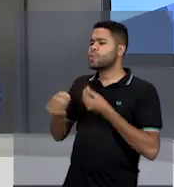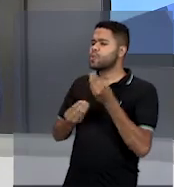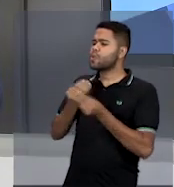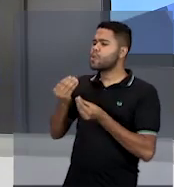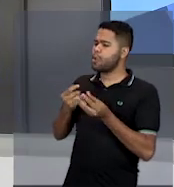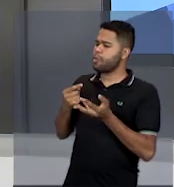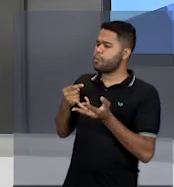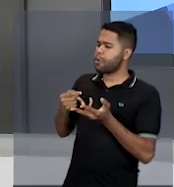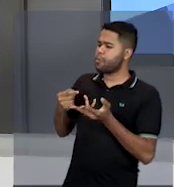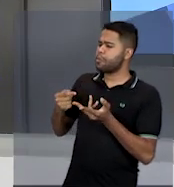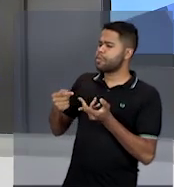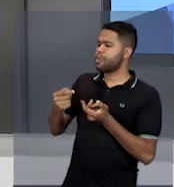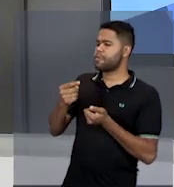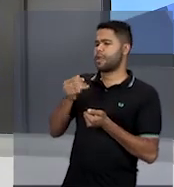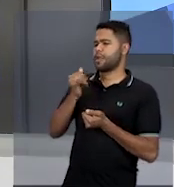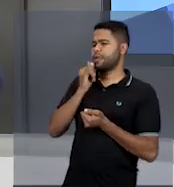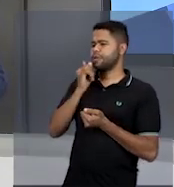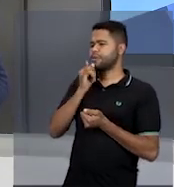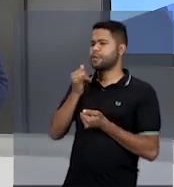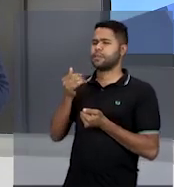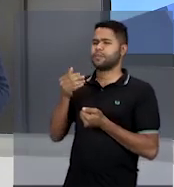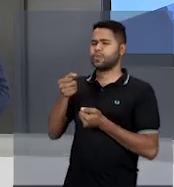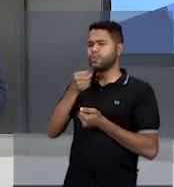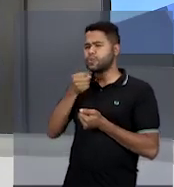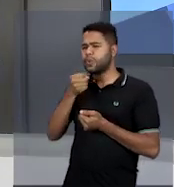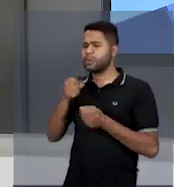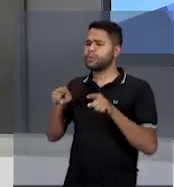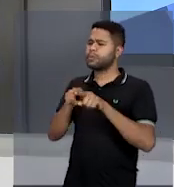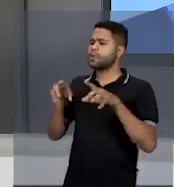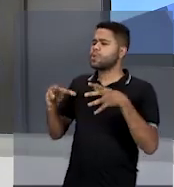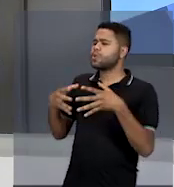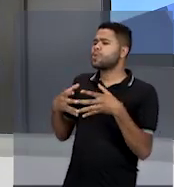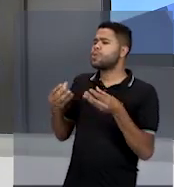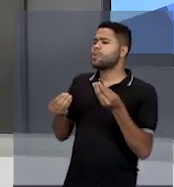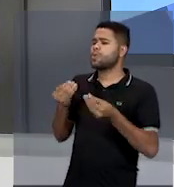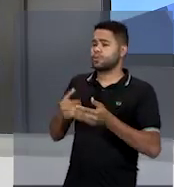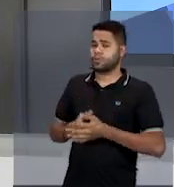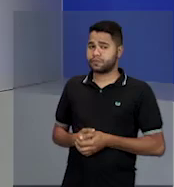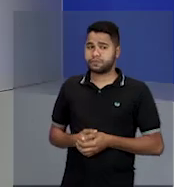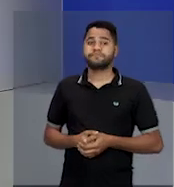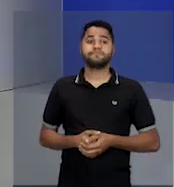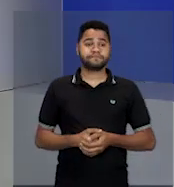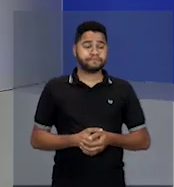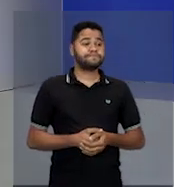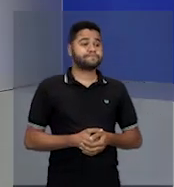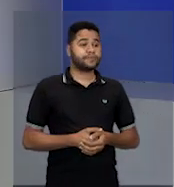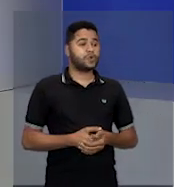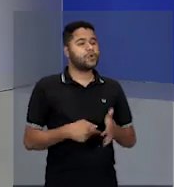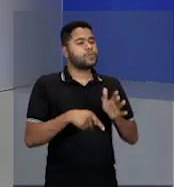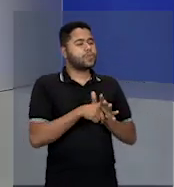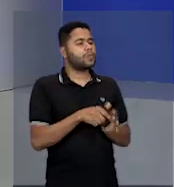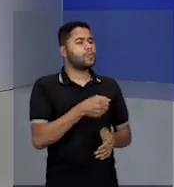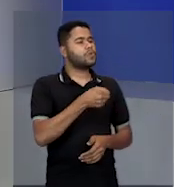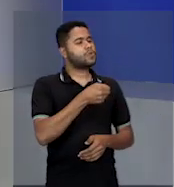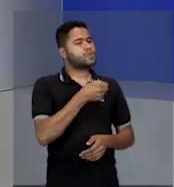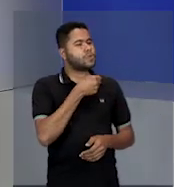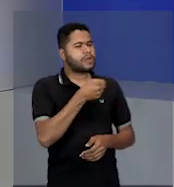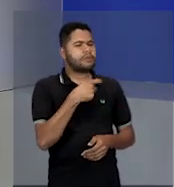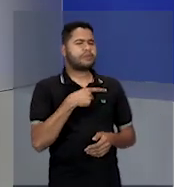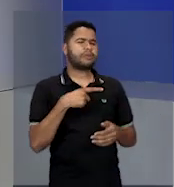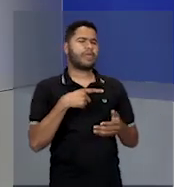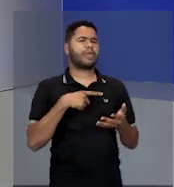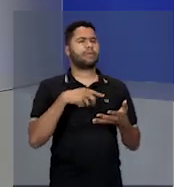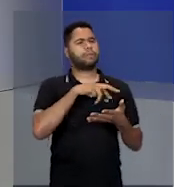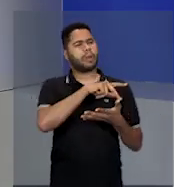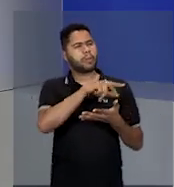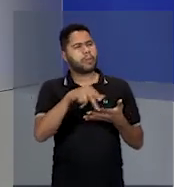dia, né, não só aí do jornalista, mas da equipe? Como é esse dia a dia? Então, dentro do jornalismo, a gente tem muitas funções, né? A